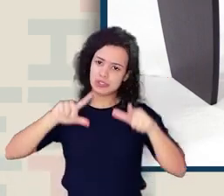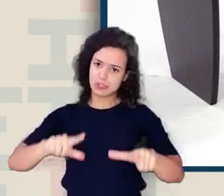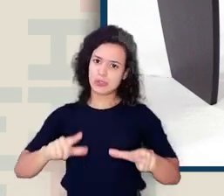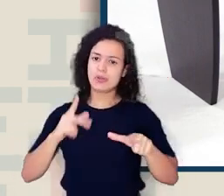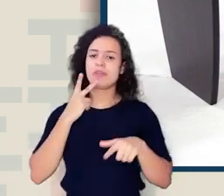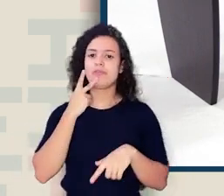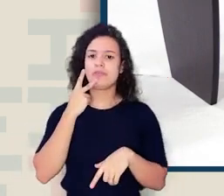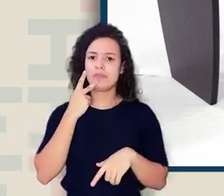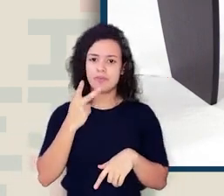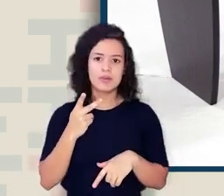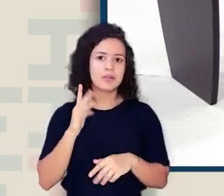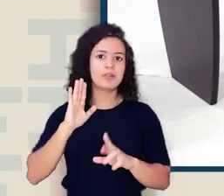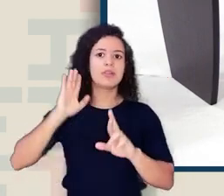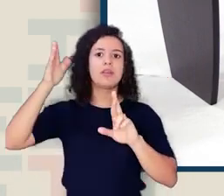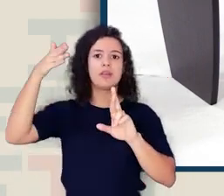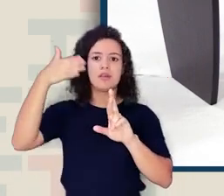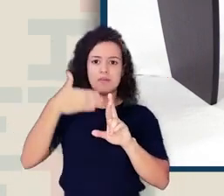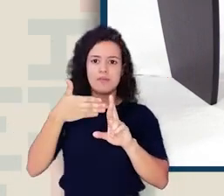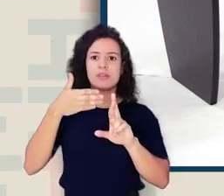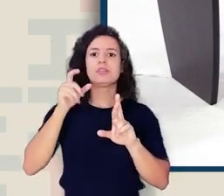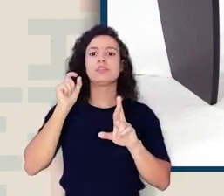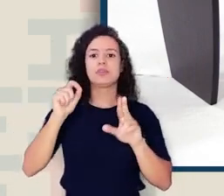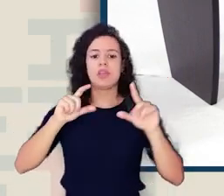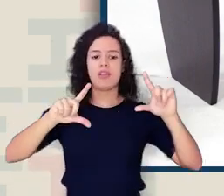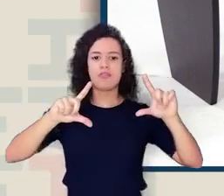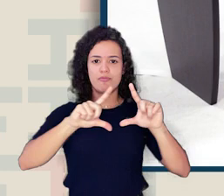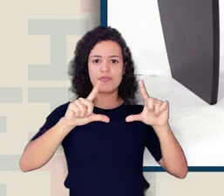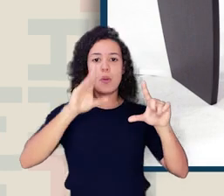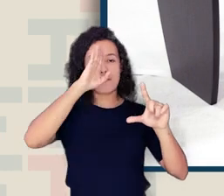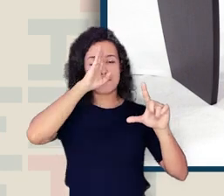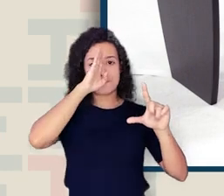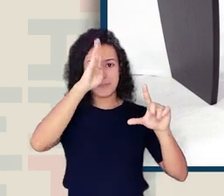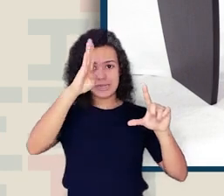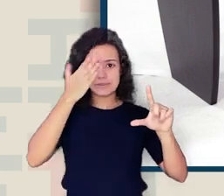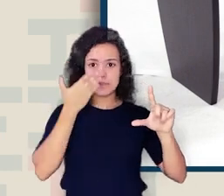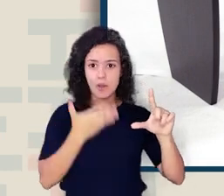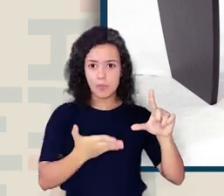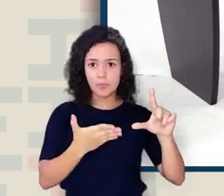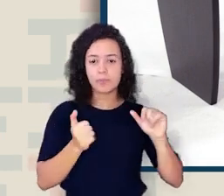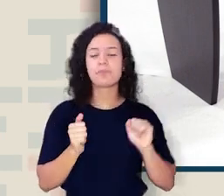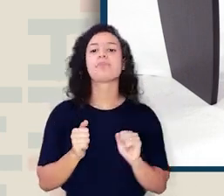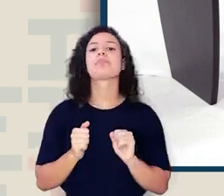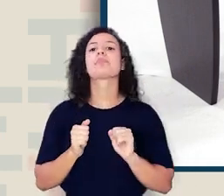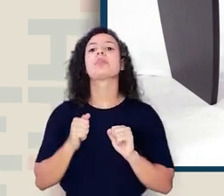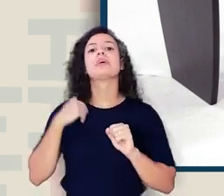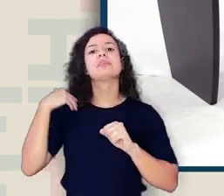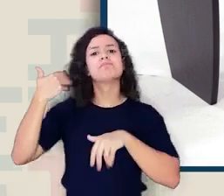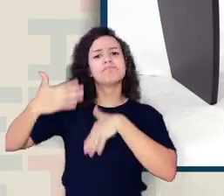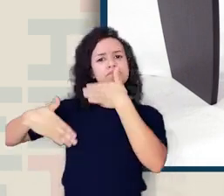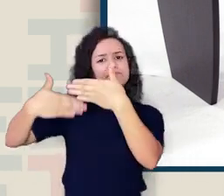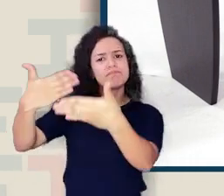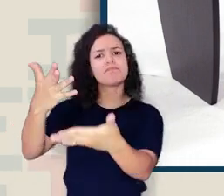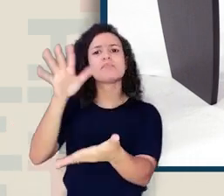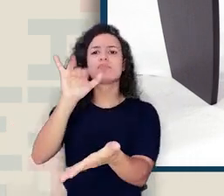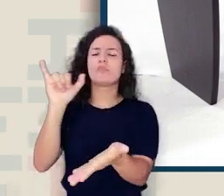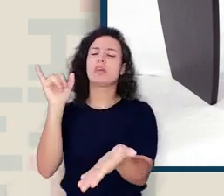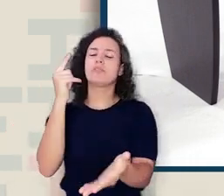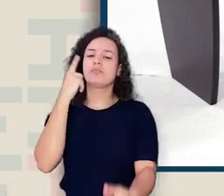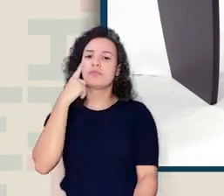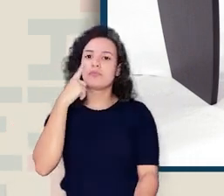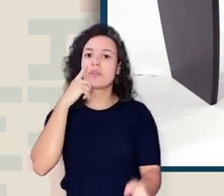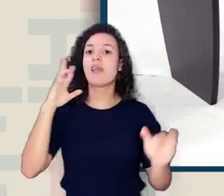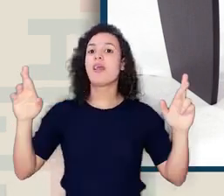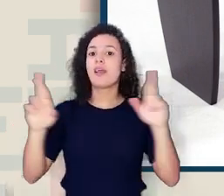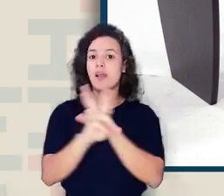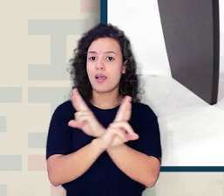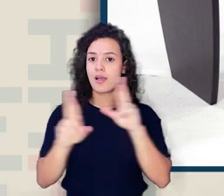novamente volto como referência ao instrumento ferro, que é o instrumento principal. E mais à frente nós